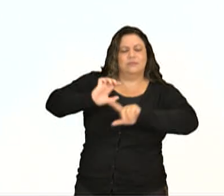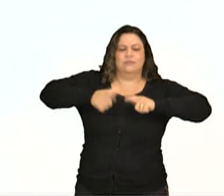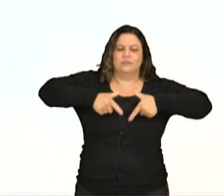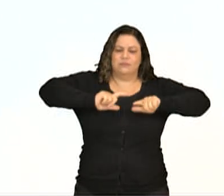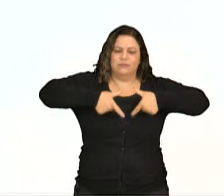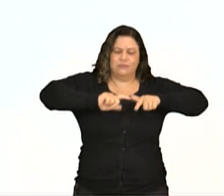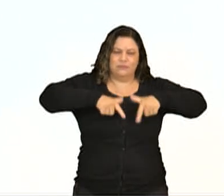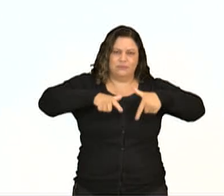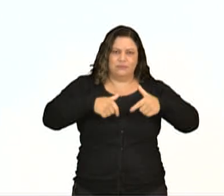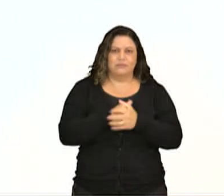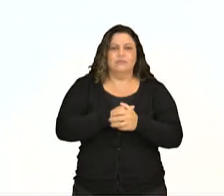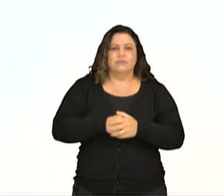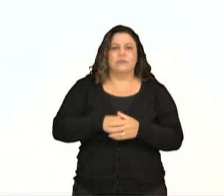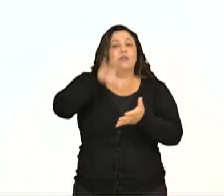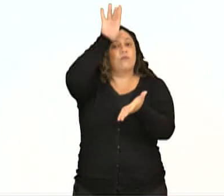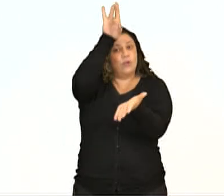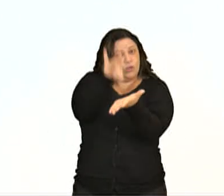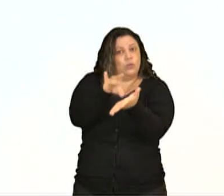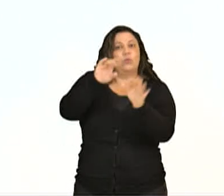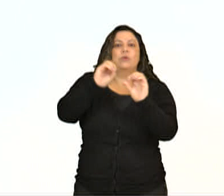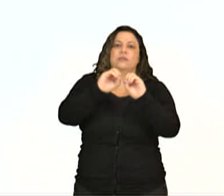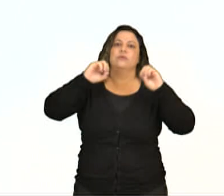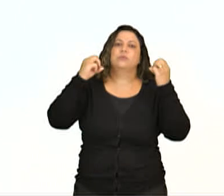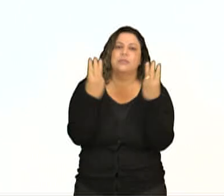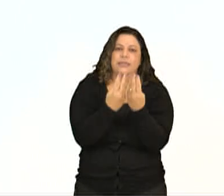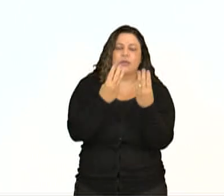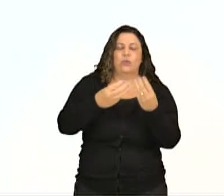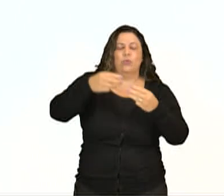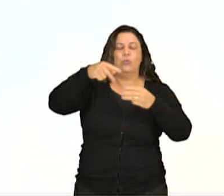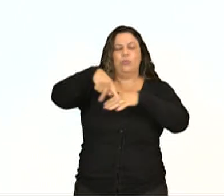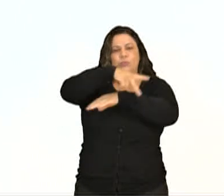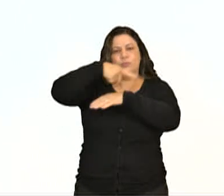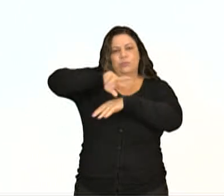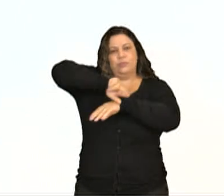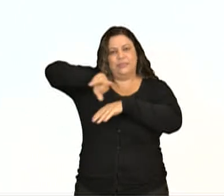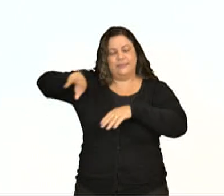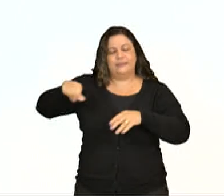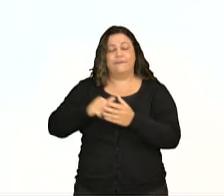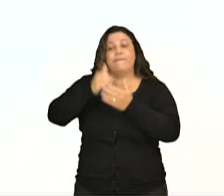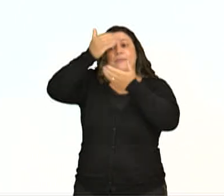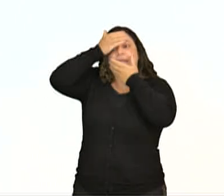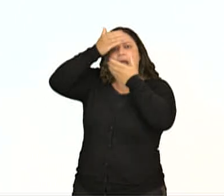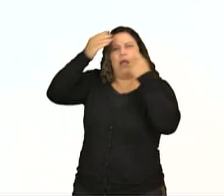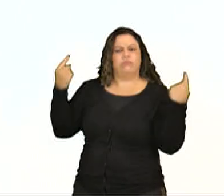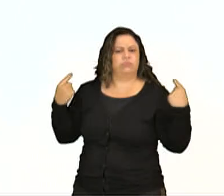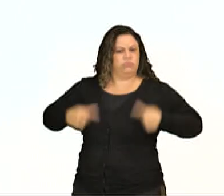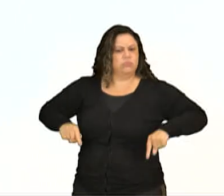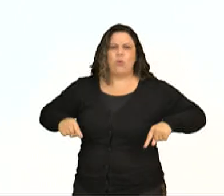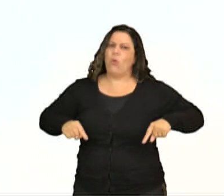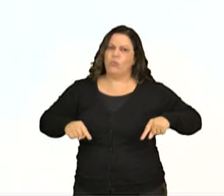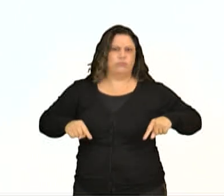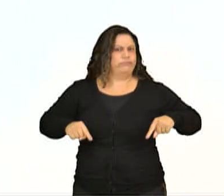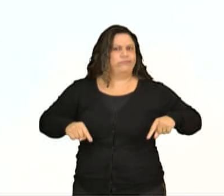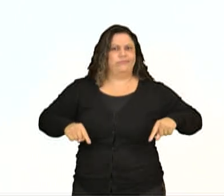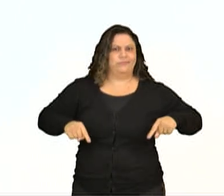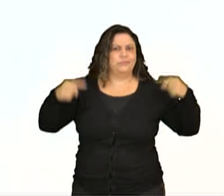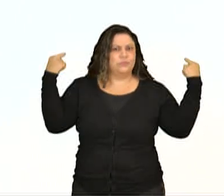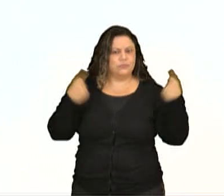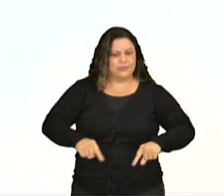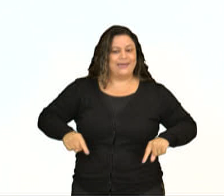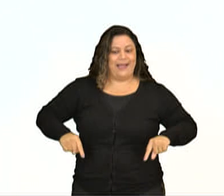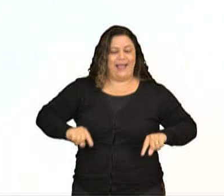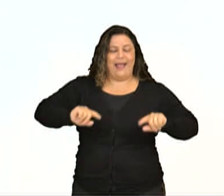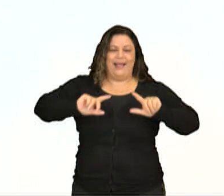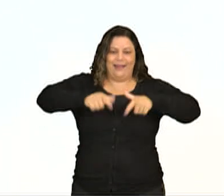Estados Unidos, pela ONU e pelos demais países. Os países árabes reagiram à criação apenas de